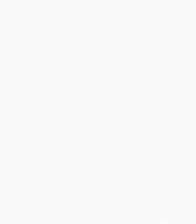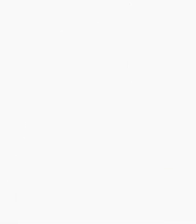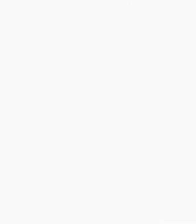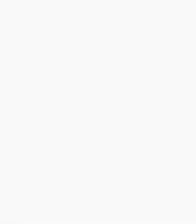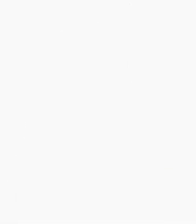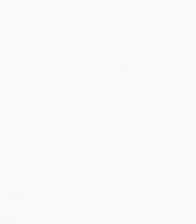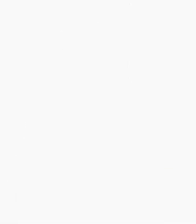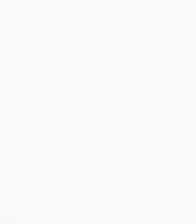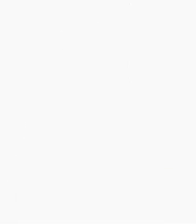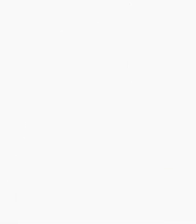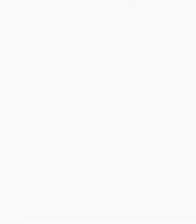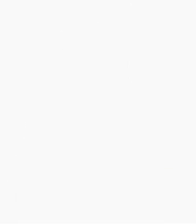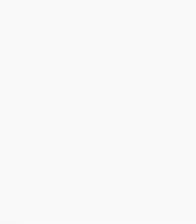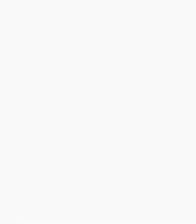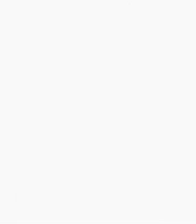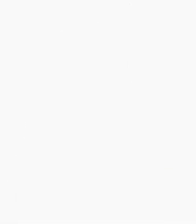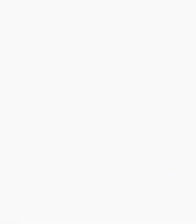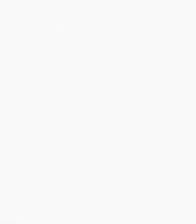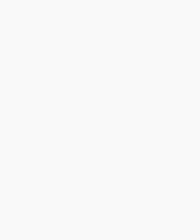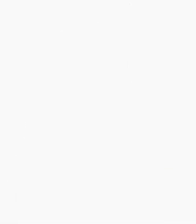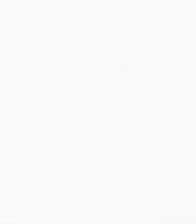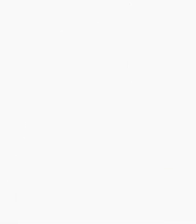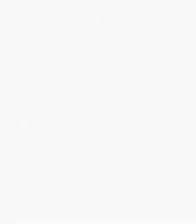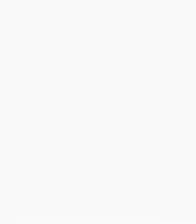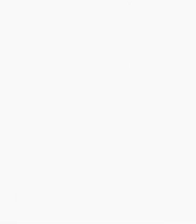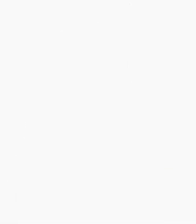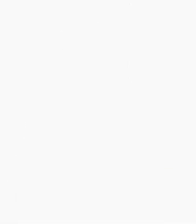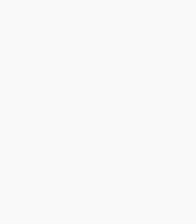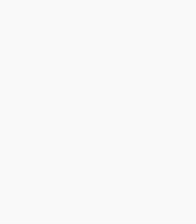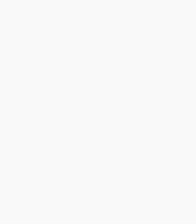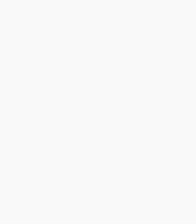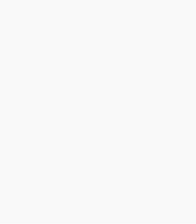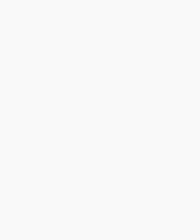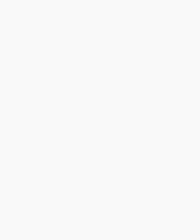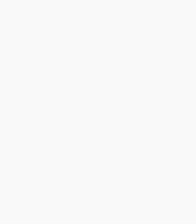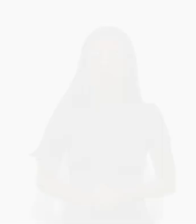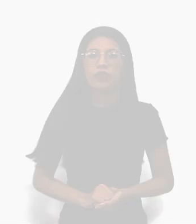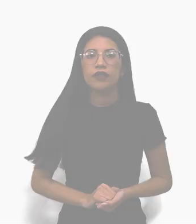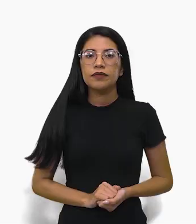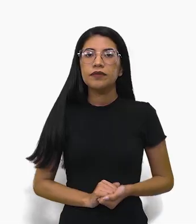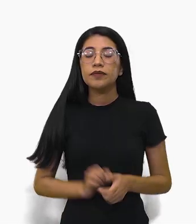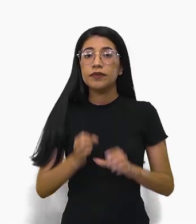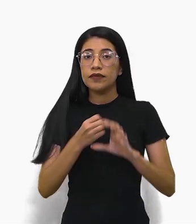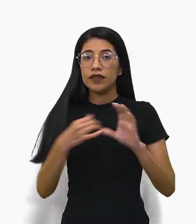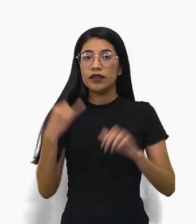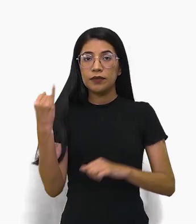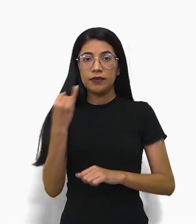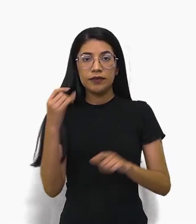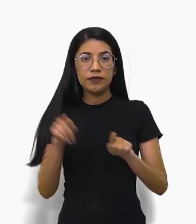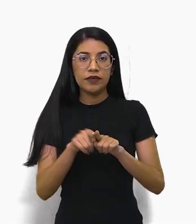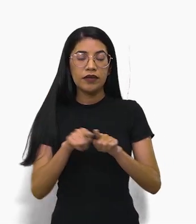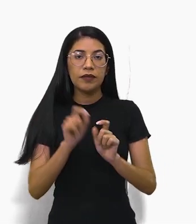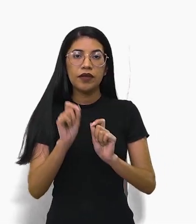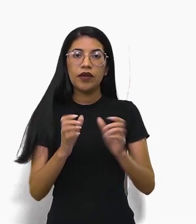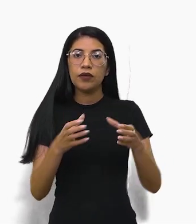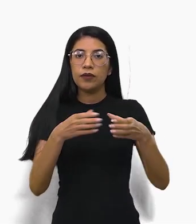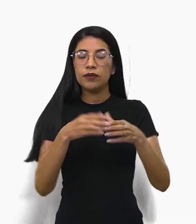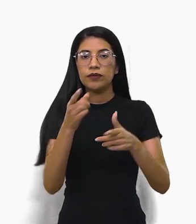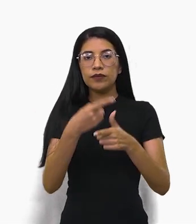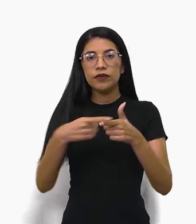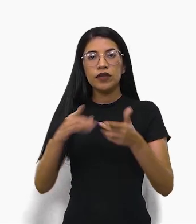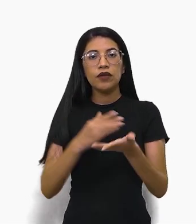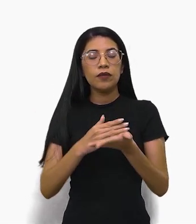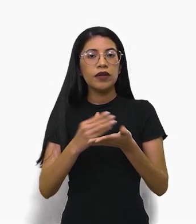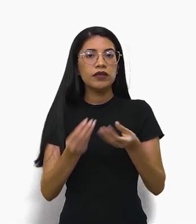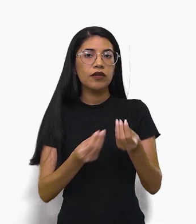Uma outra característica também fundamental que nós vimos ali, que o conjunto dos divisores, ele